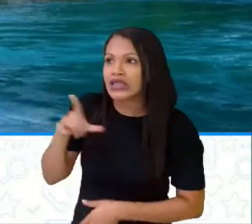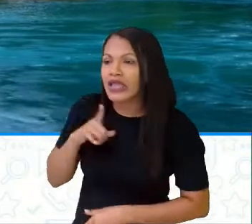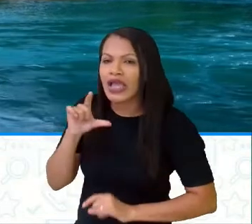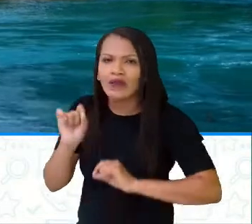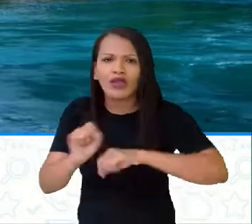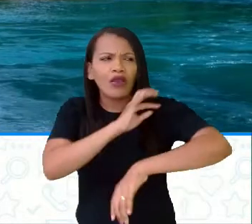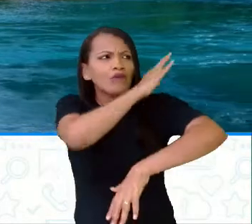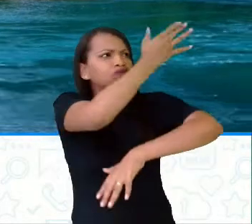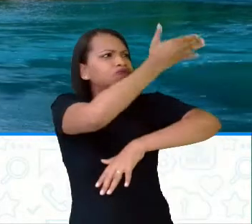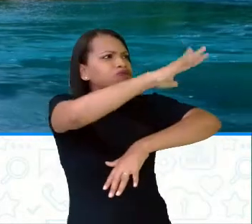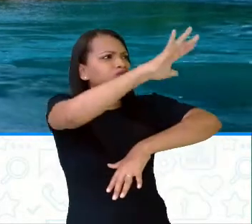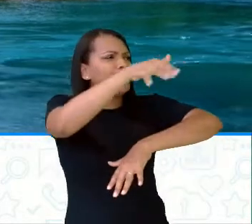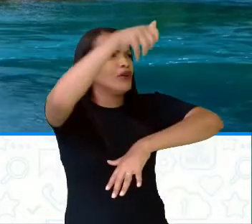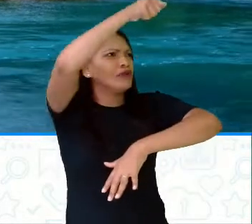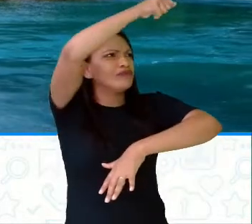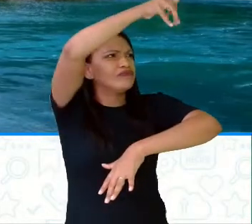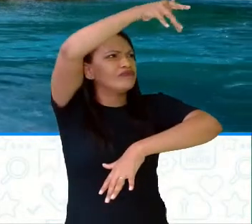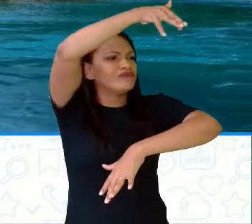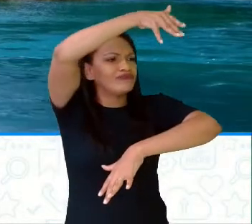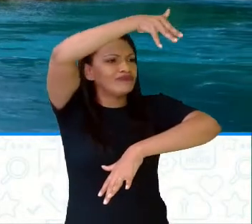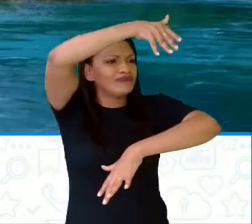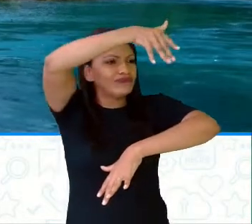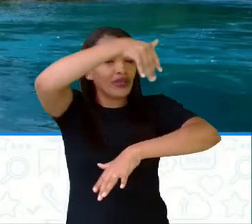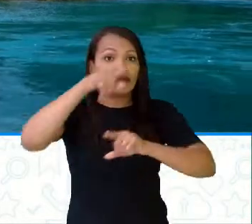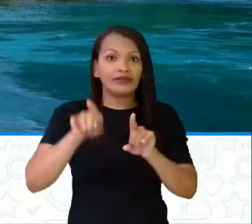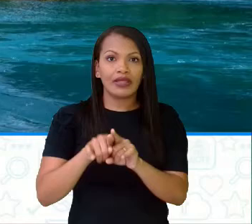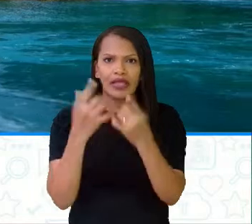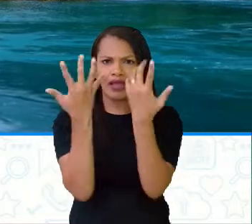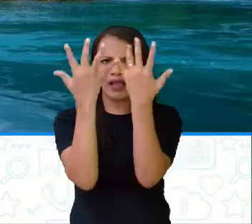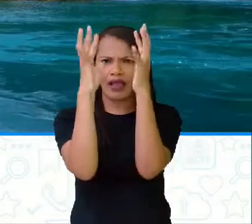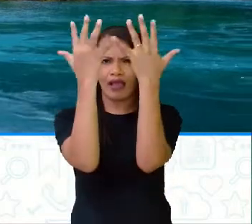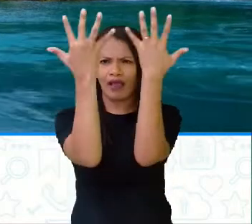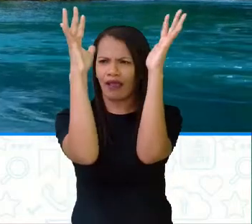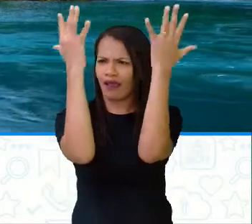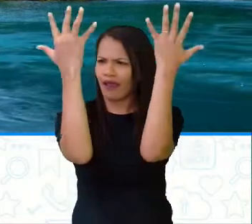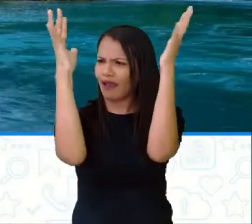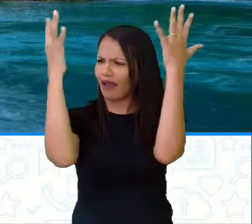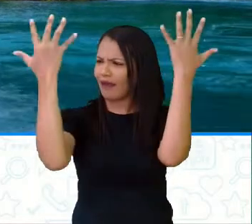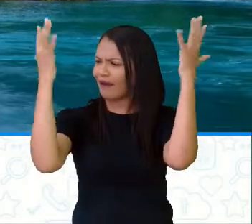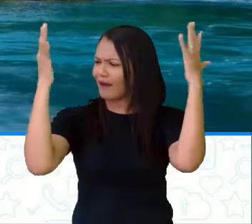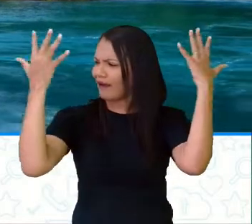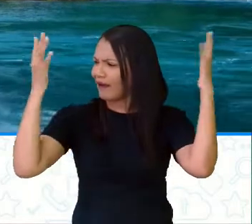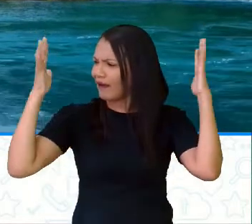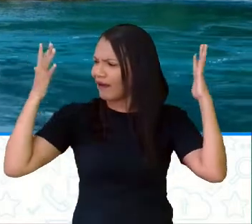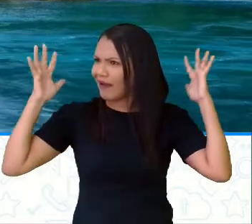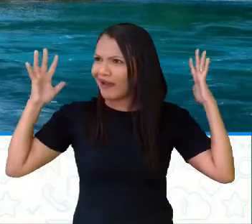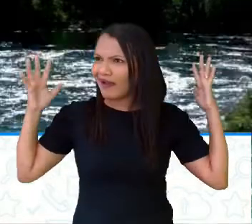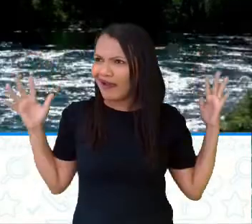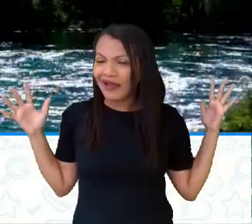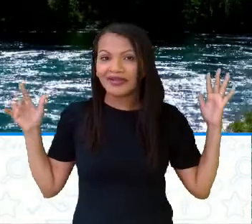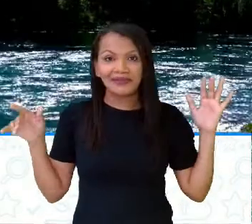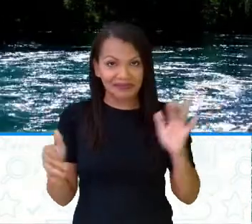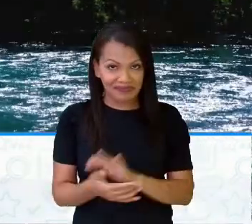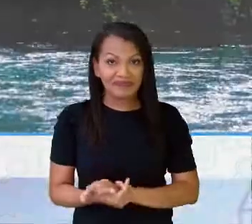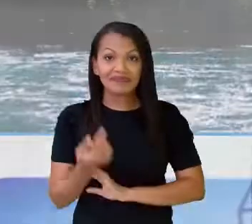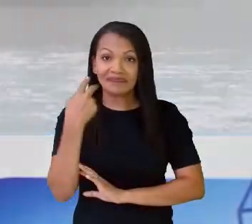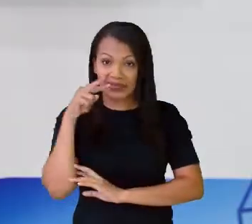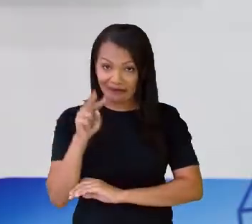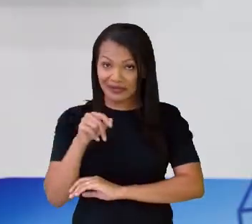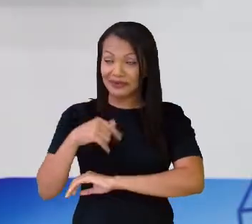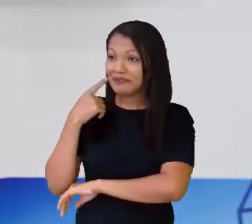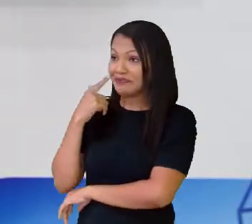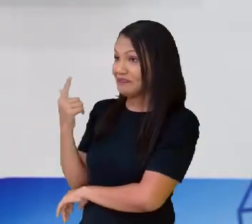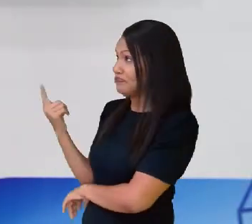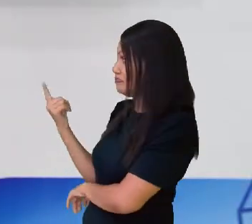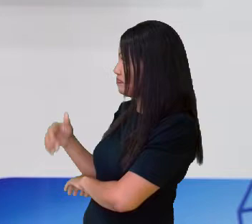gelinho. A gente aqui, ó, tem árvores. É um local bem arborizado e com casas. Então, a gente já está vendo,